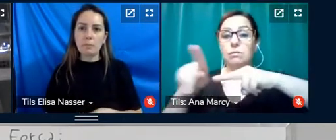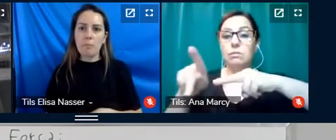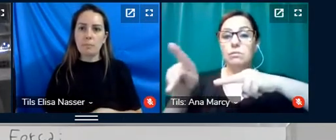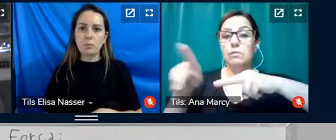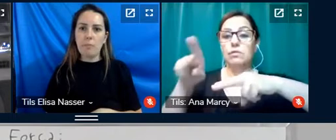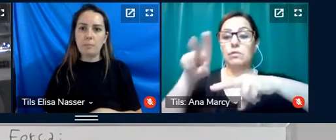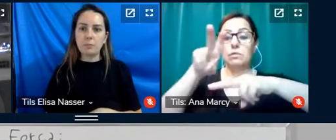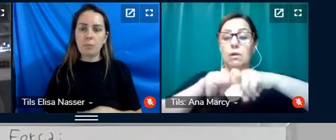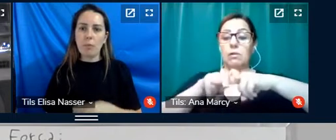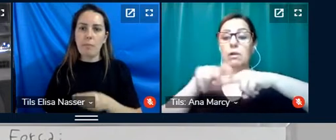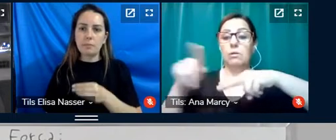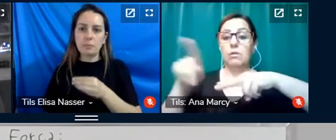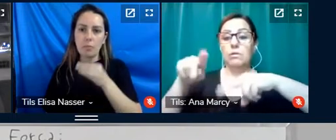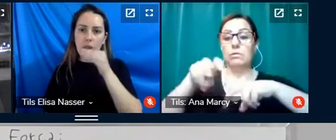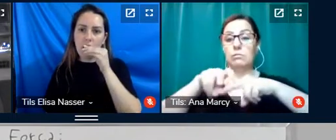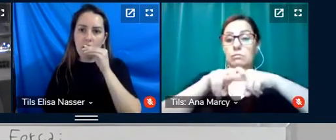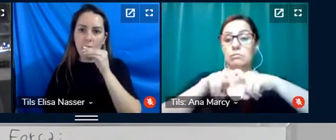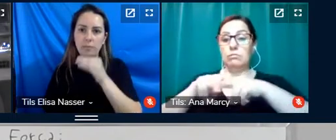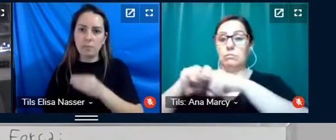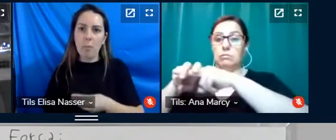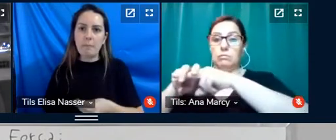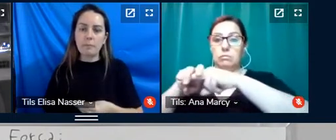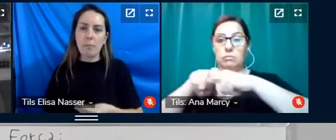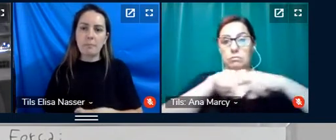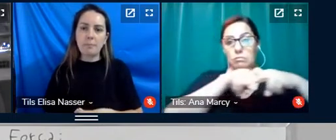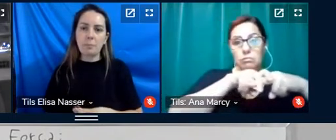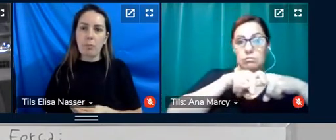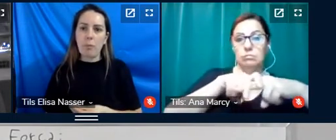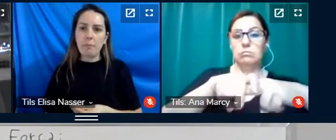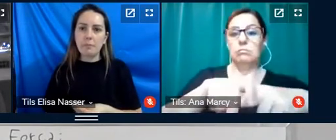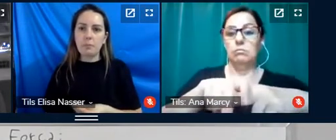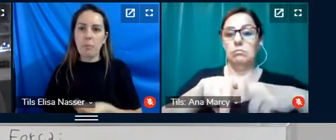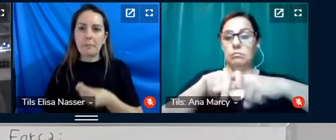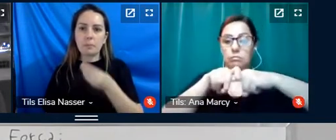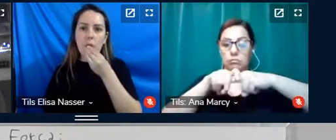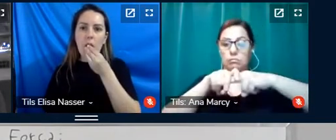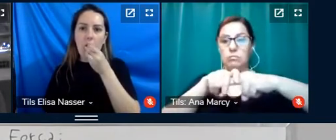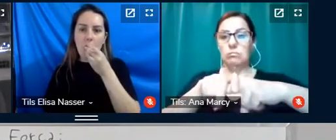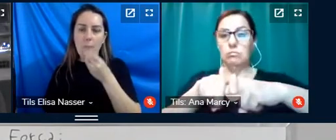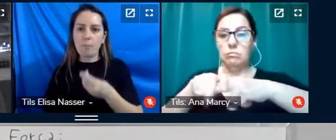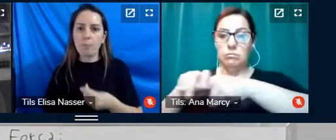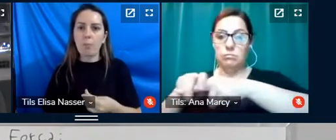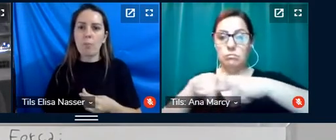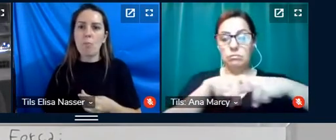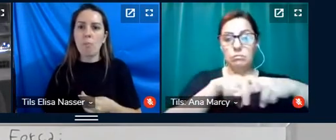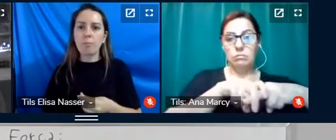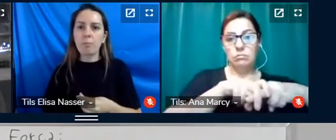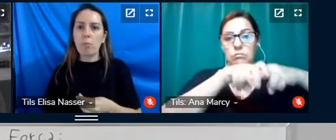mas se eu quiser movimentar a cadeira de lugar, né, eu posso aplicar uma força em ângulo.